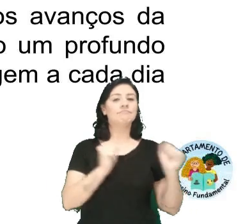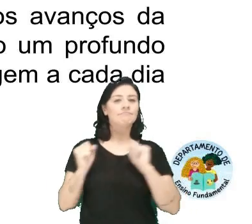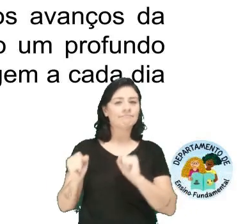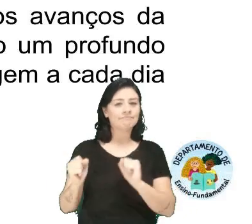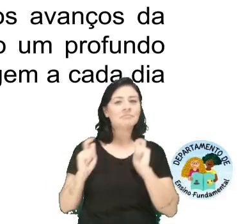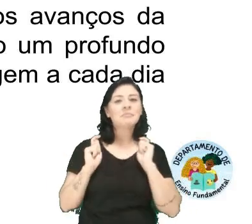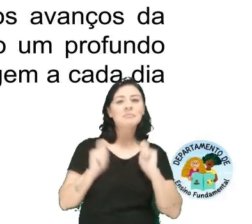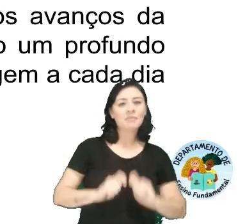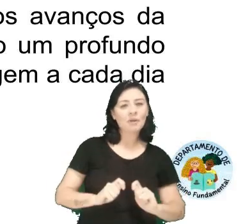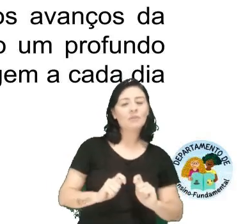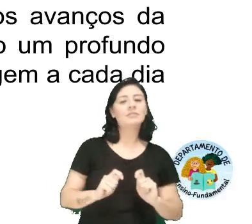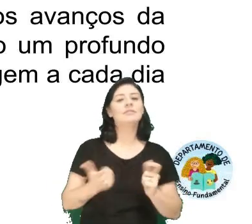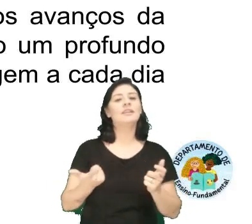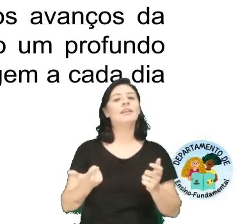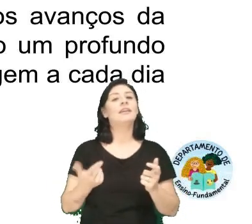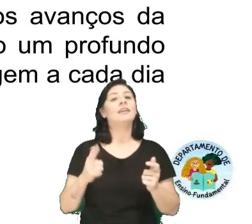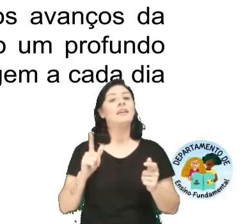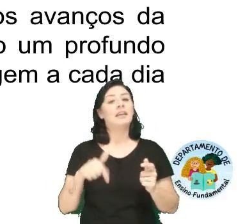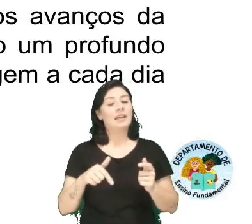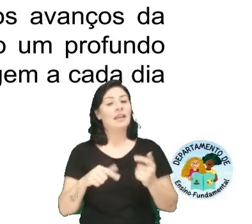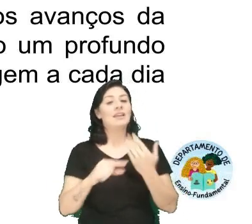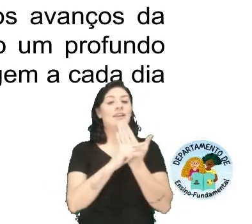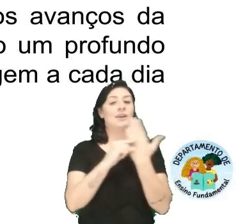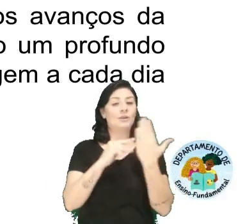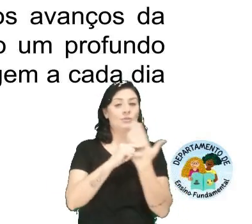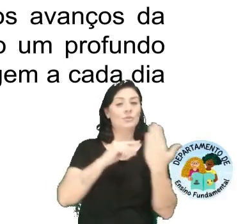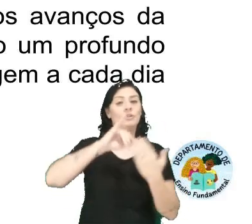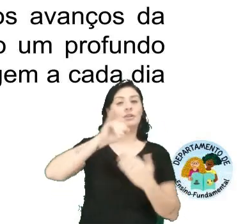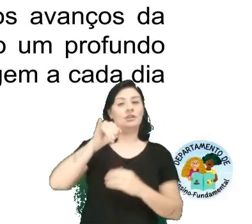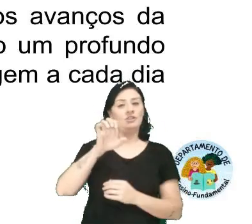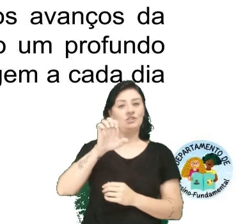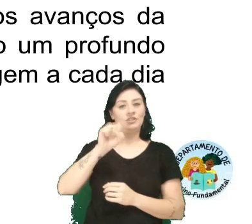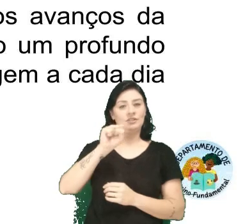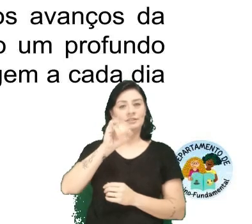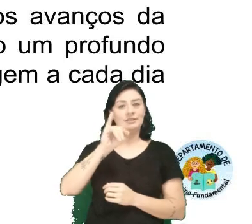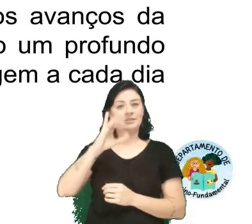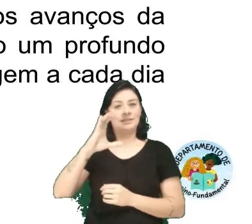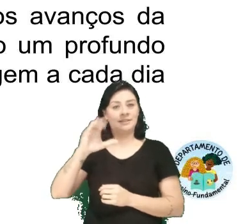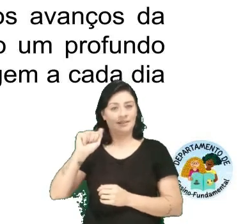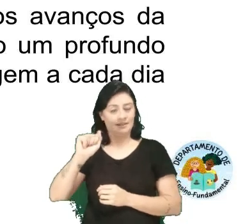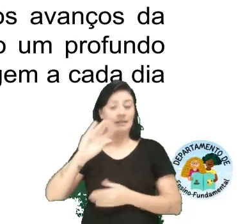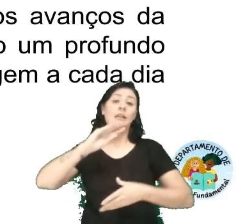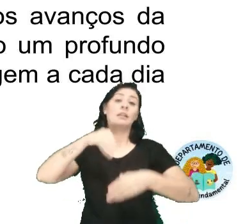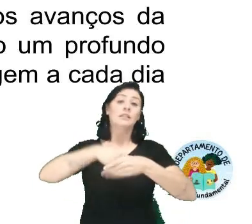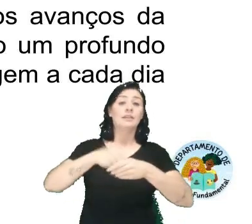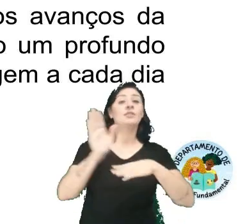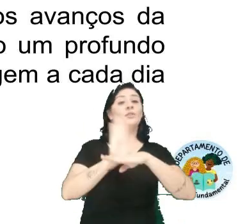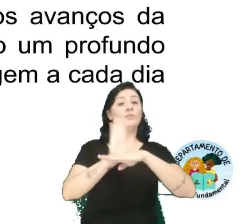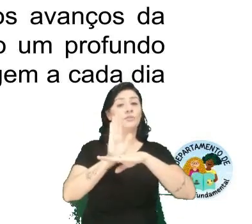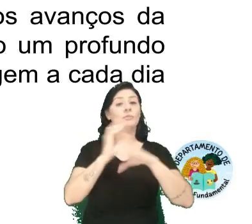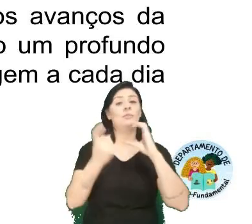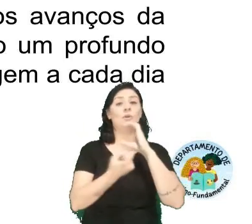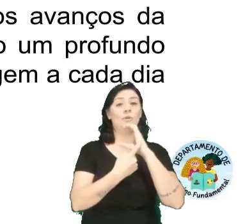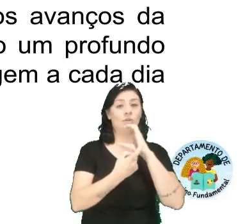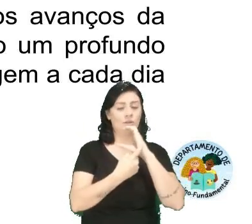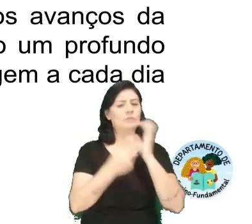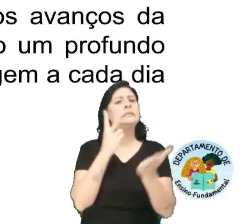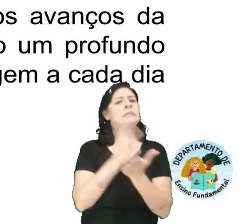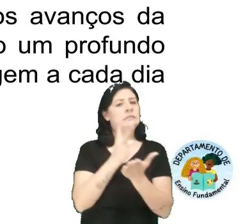que afirmou a Jéssica Novoa. E dentro dos vídeos do Conectar, sempre tem a tradução